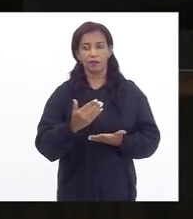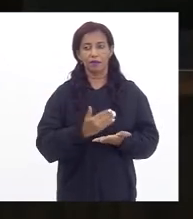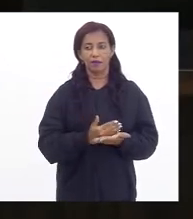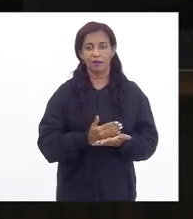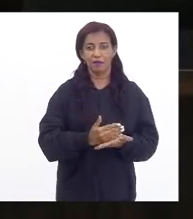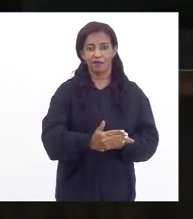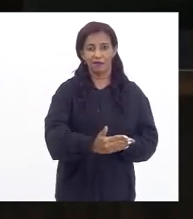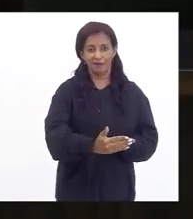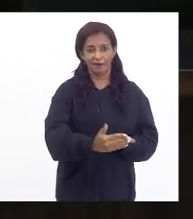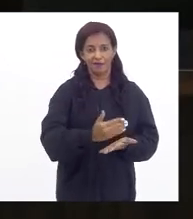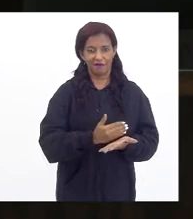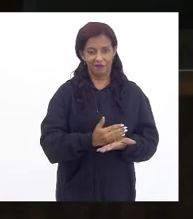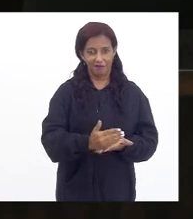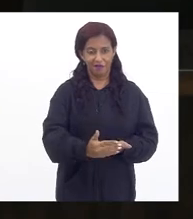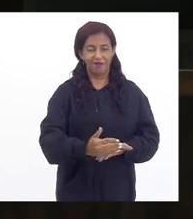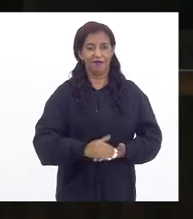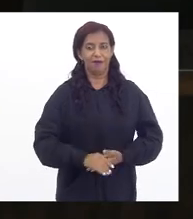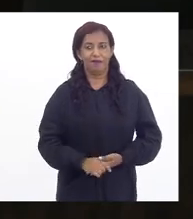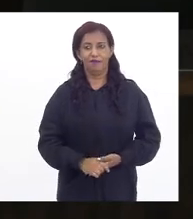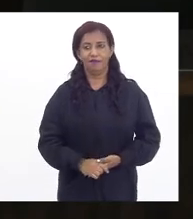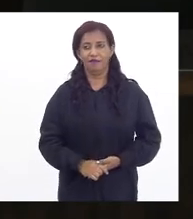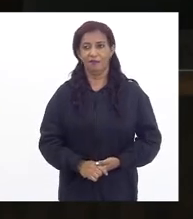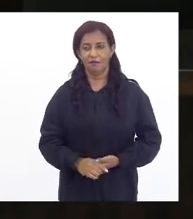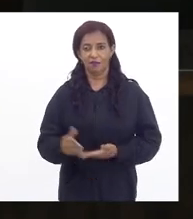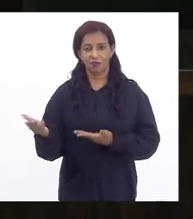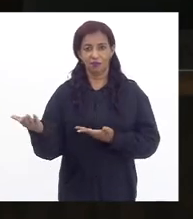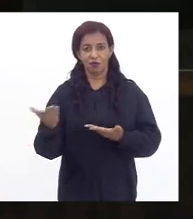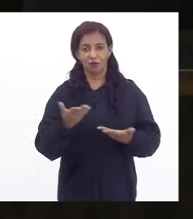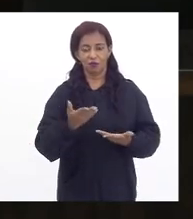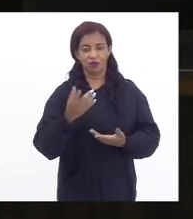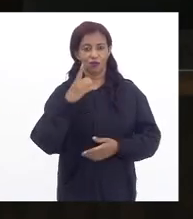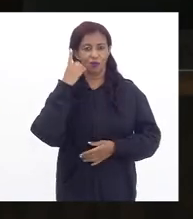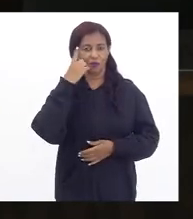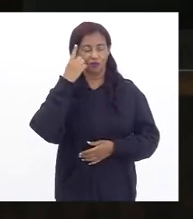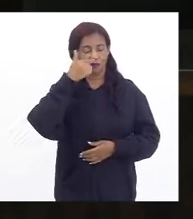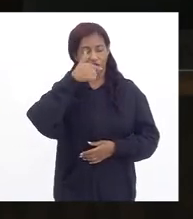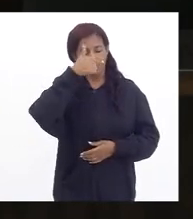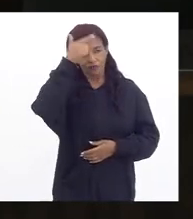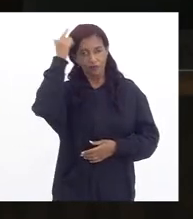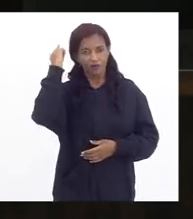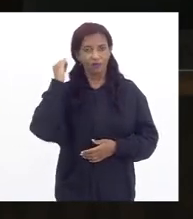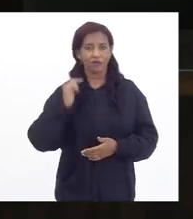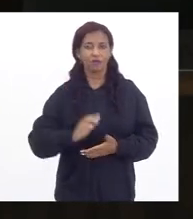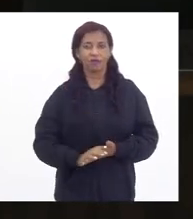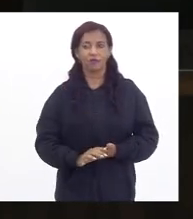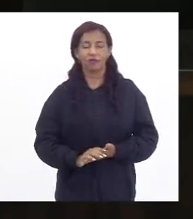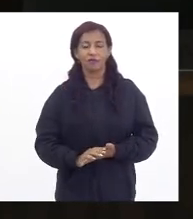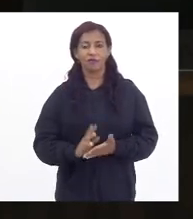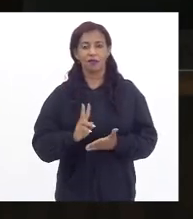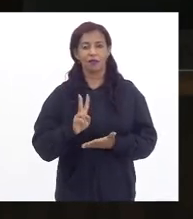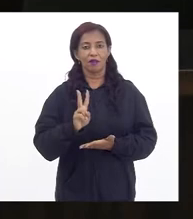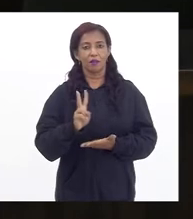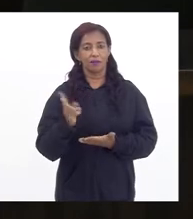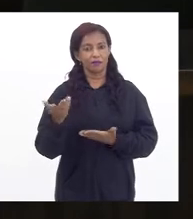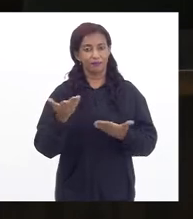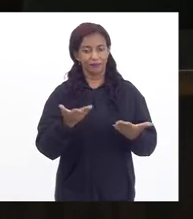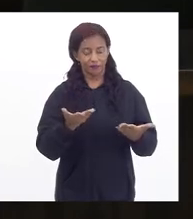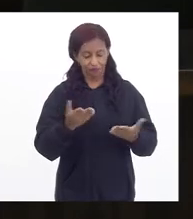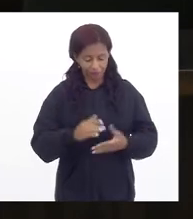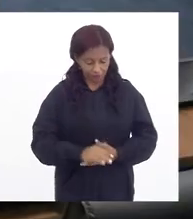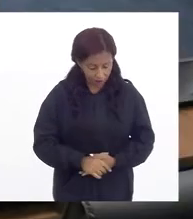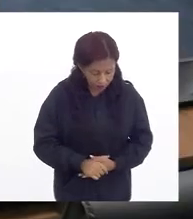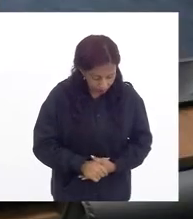Convido, perdão, ao expediente inicial. Convido o excelentíssimo senhor deputado Luiz Paulo para fazer uso da palavra.